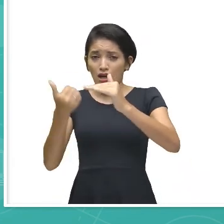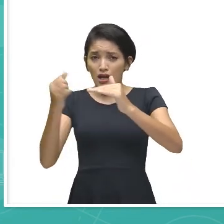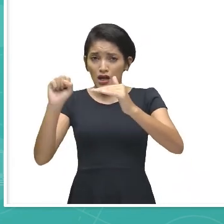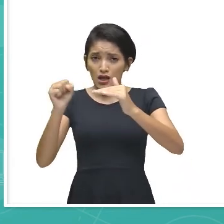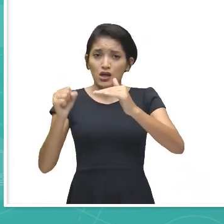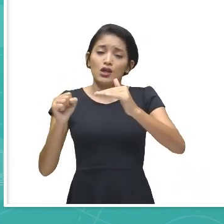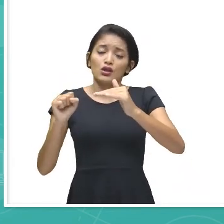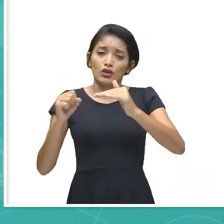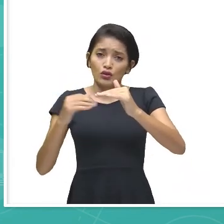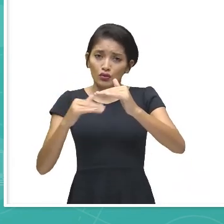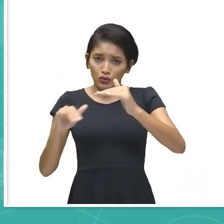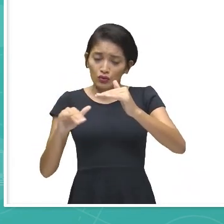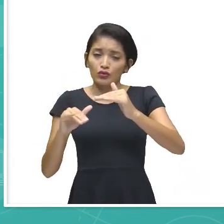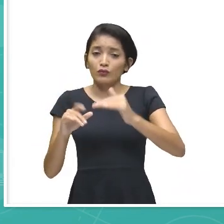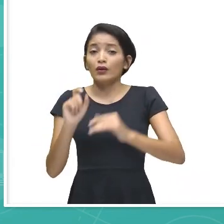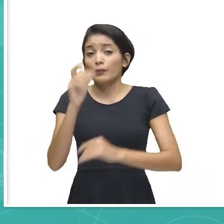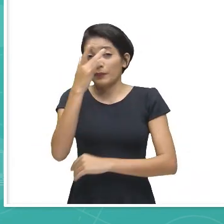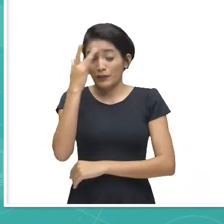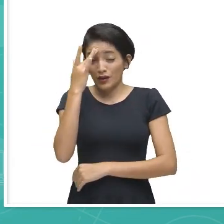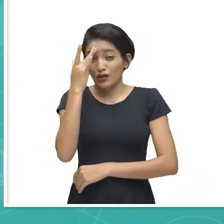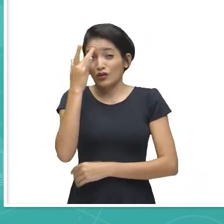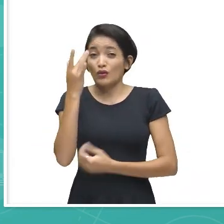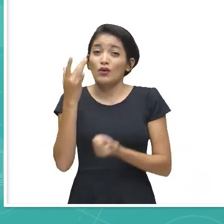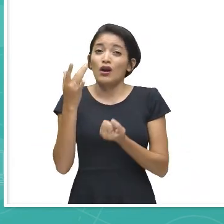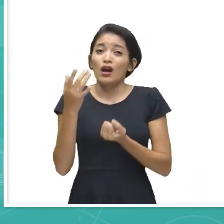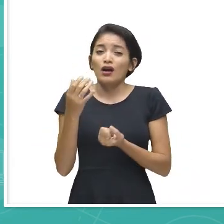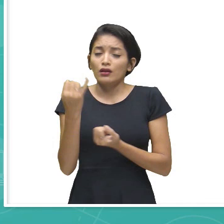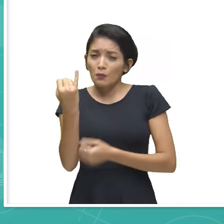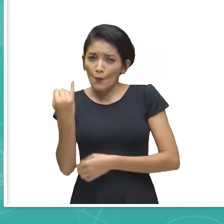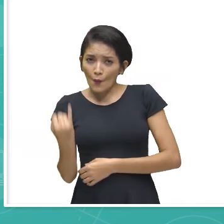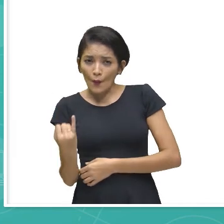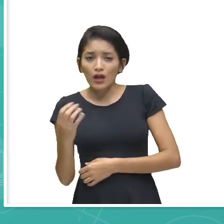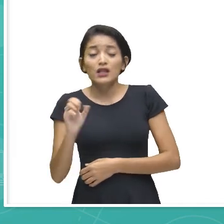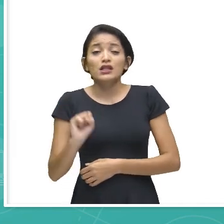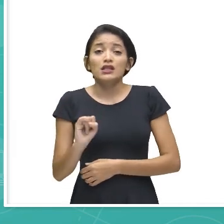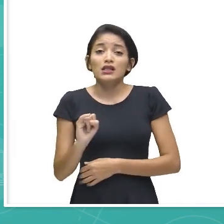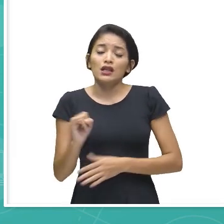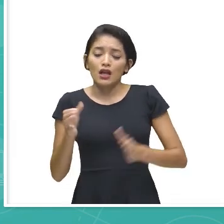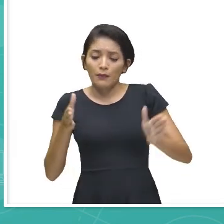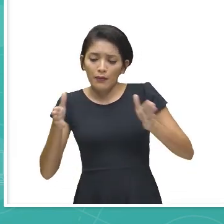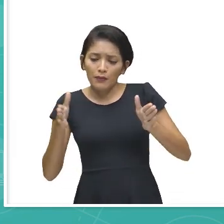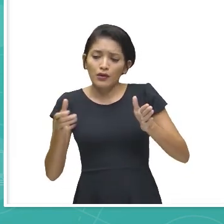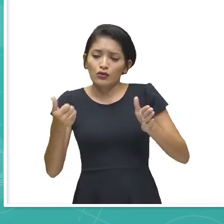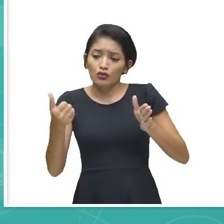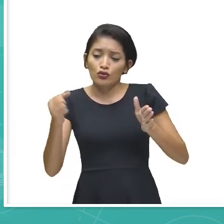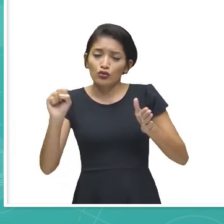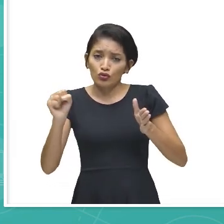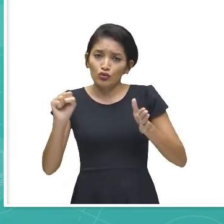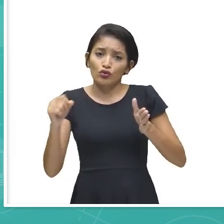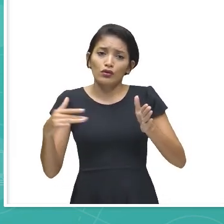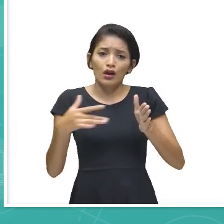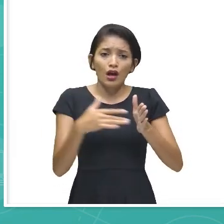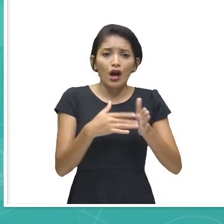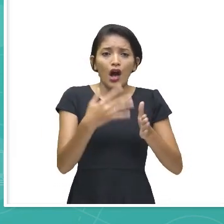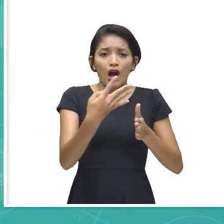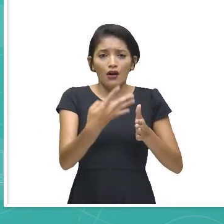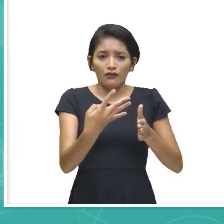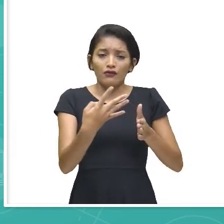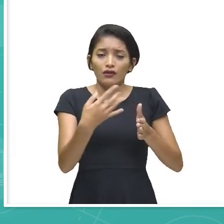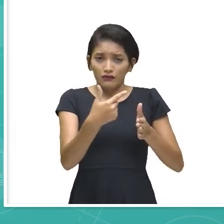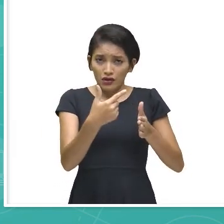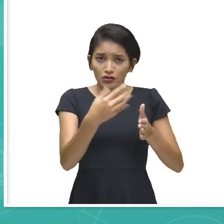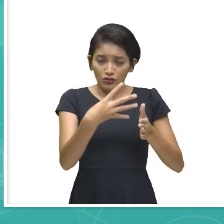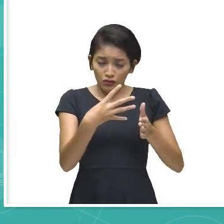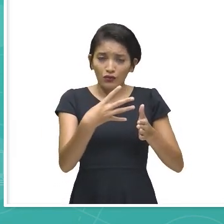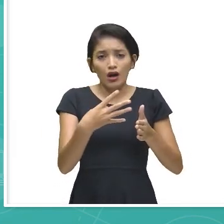a pessoa está abaixo do peso. Se deu entre 18,5 e 24,9, a pessoa está no peso